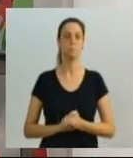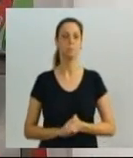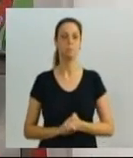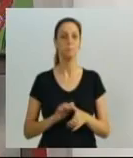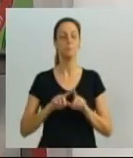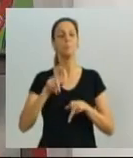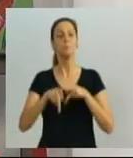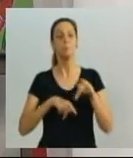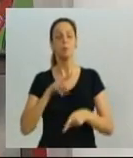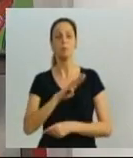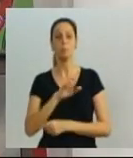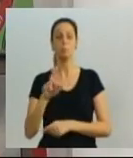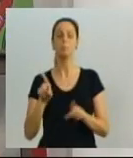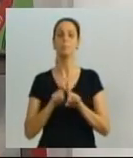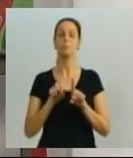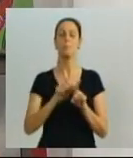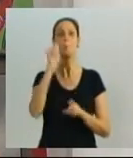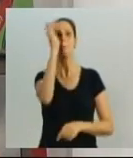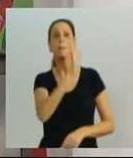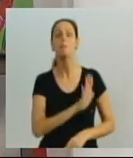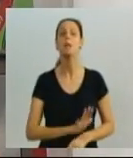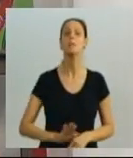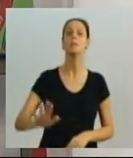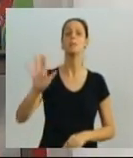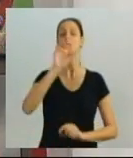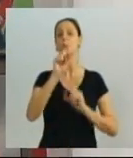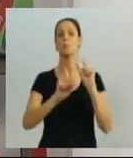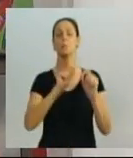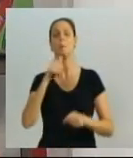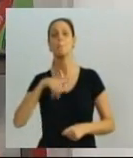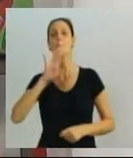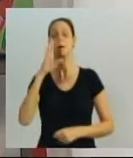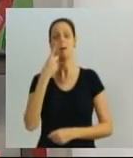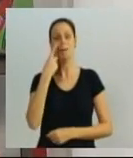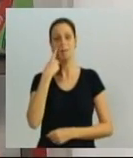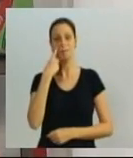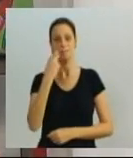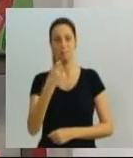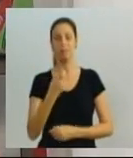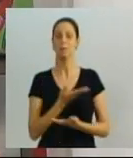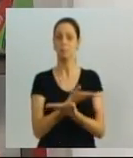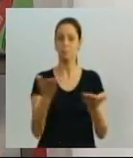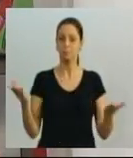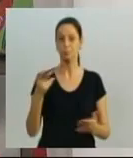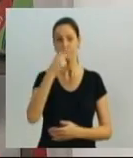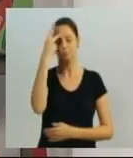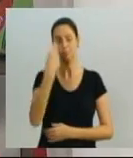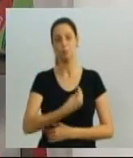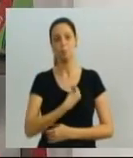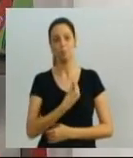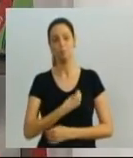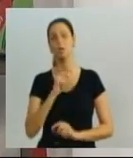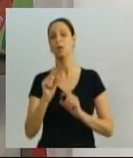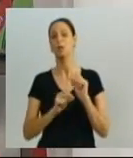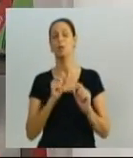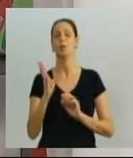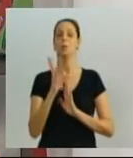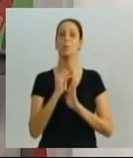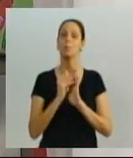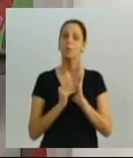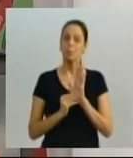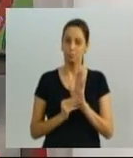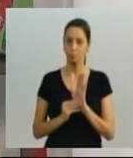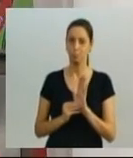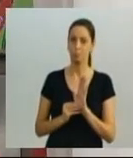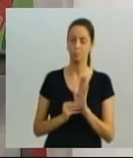povo de Blumenau e o povo do Brasil está mais interessado também, presidente e nobres presentes aqui, é no conteúdo com